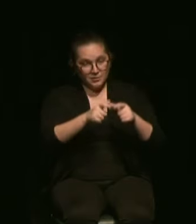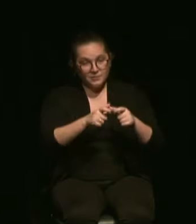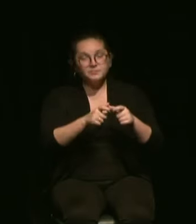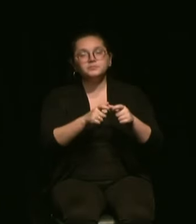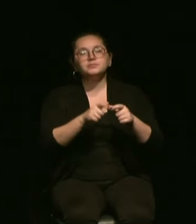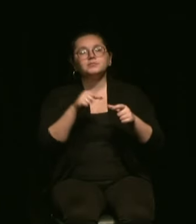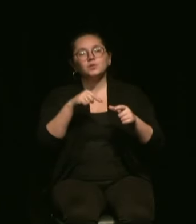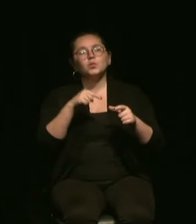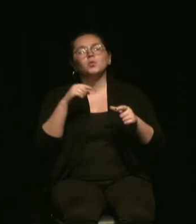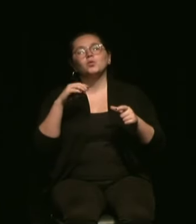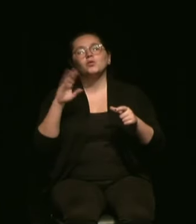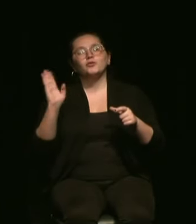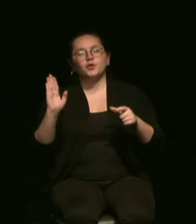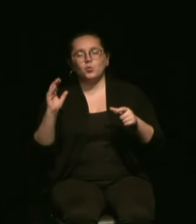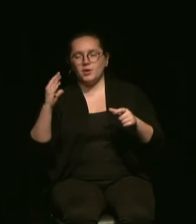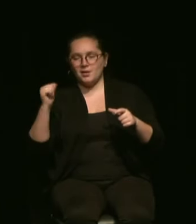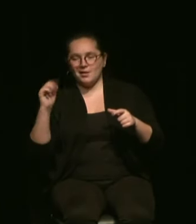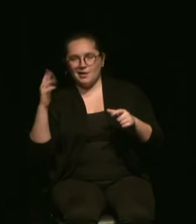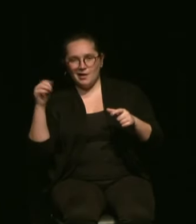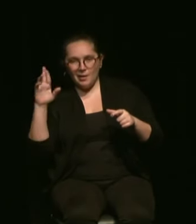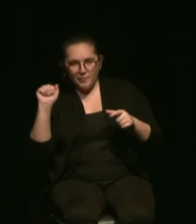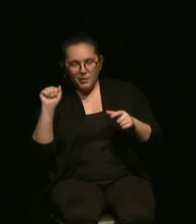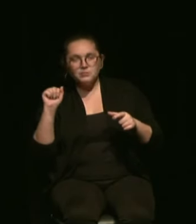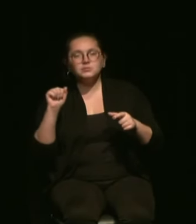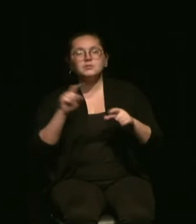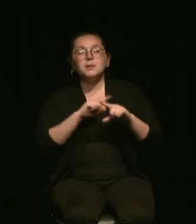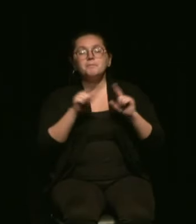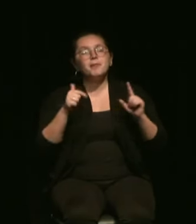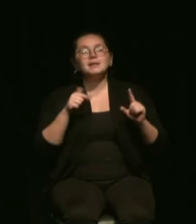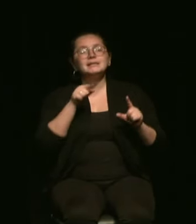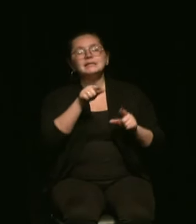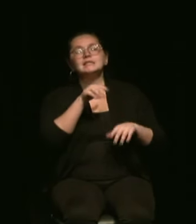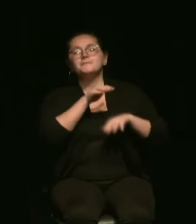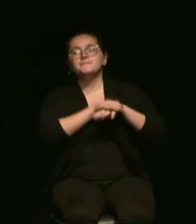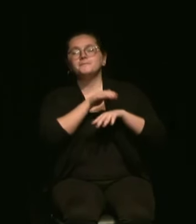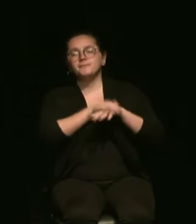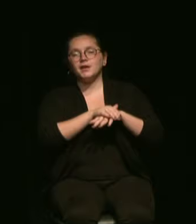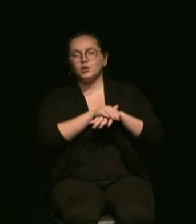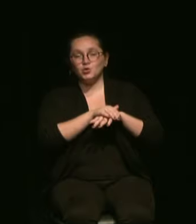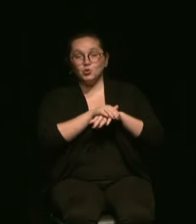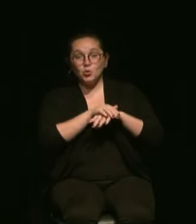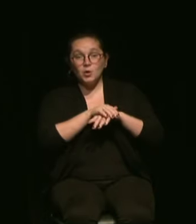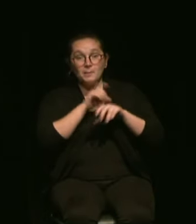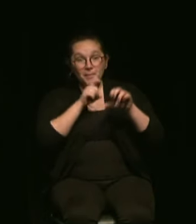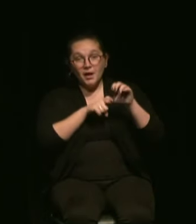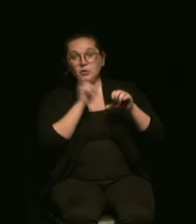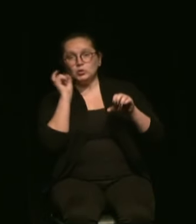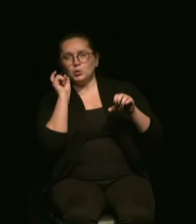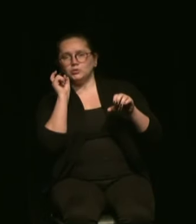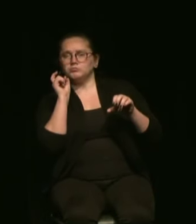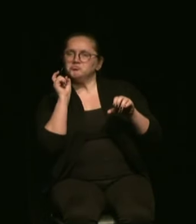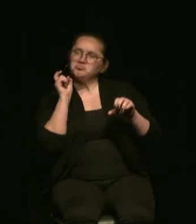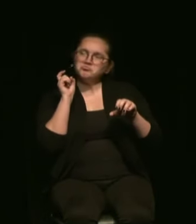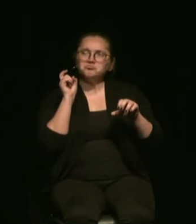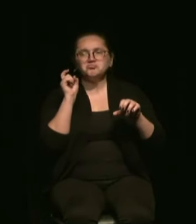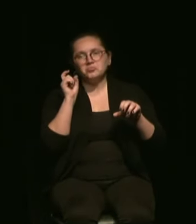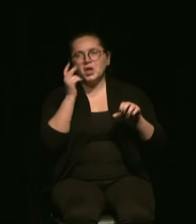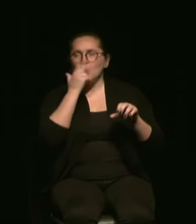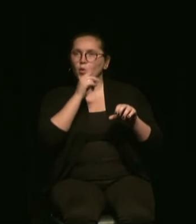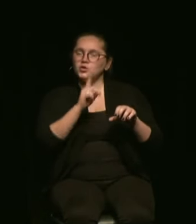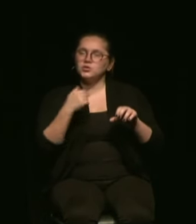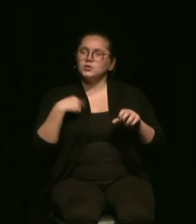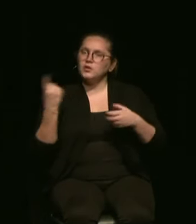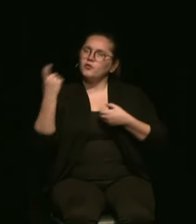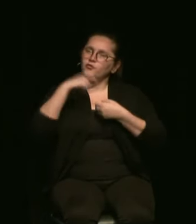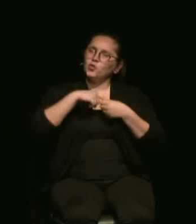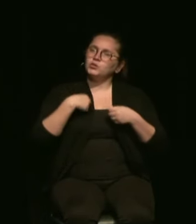do Cabra, mas que não eram e não foram feitos para serem filmes autônomos, e talvez até sejam, talvez eu devesse voltar